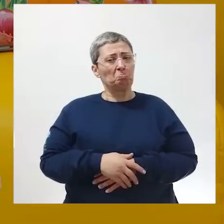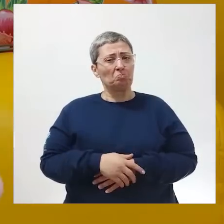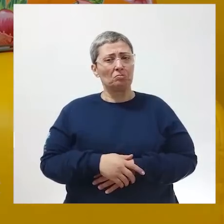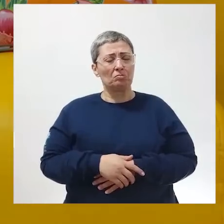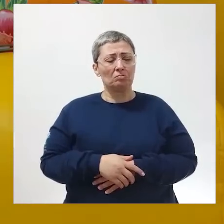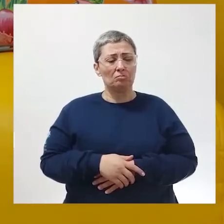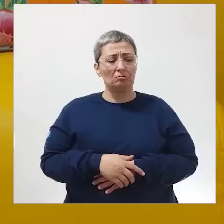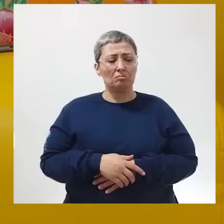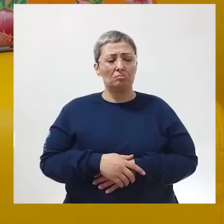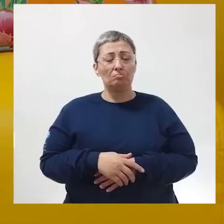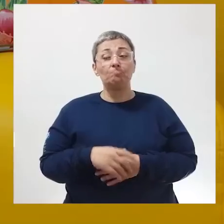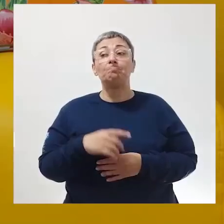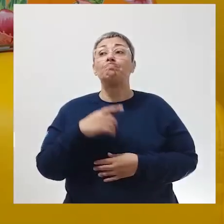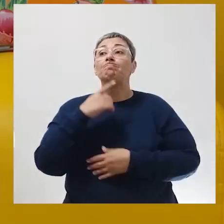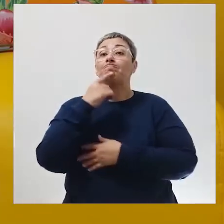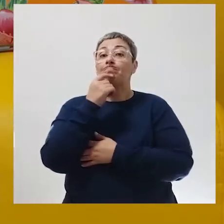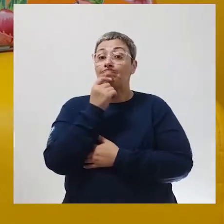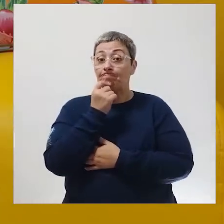Não.